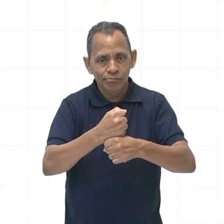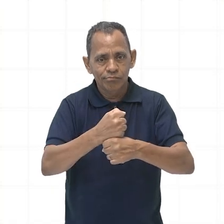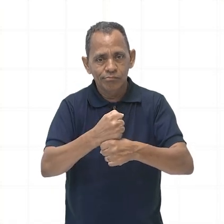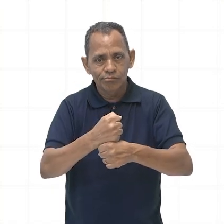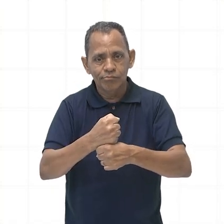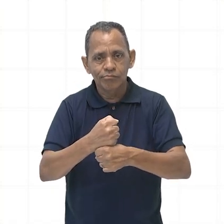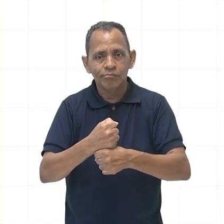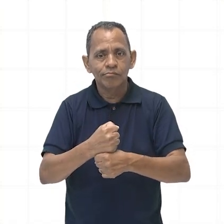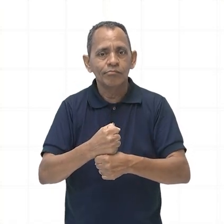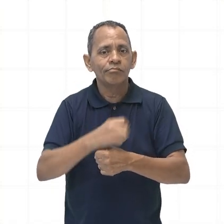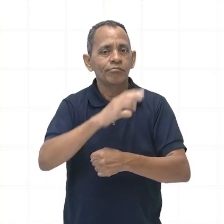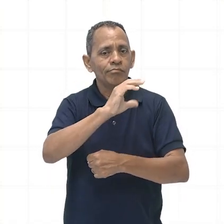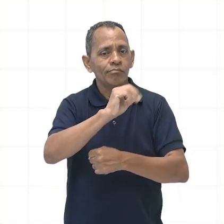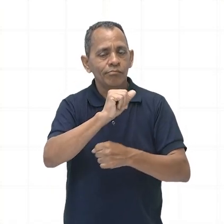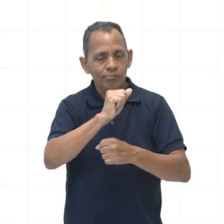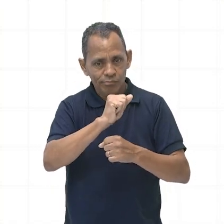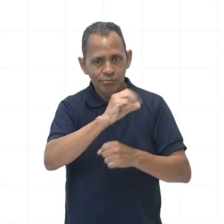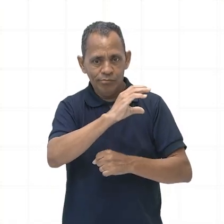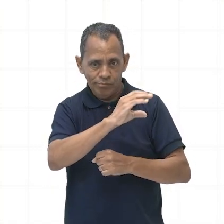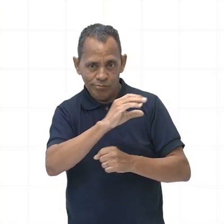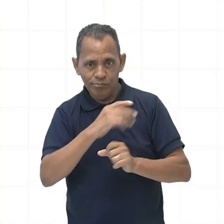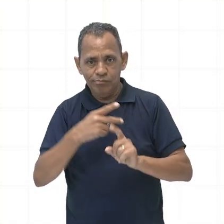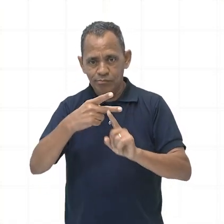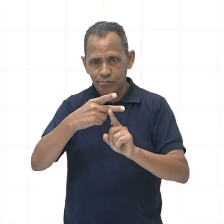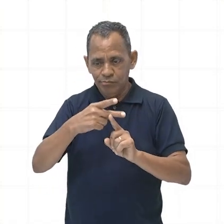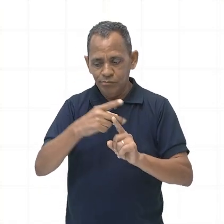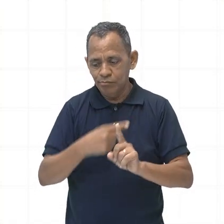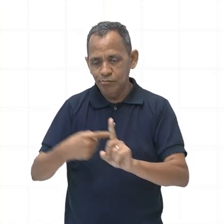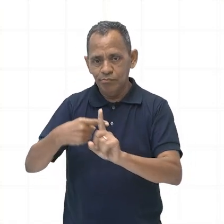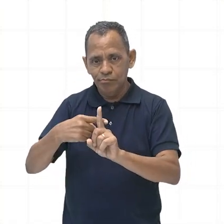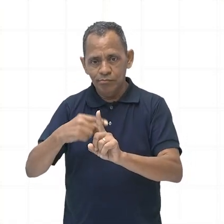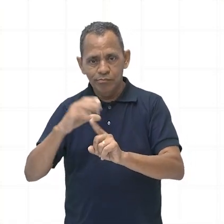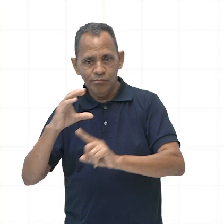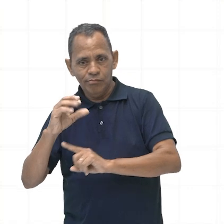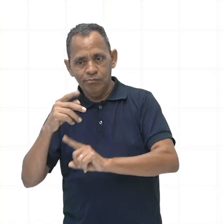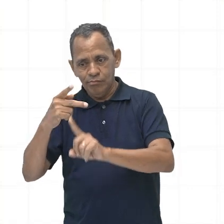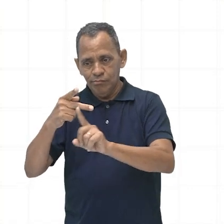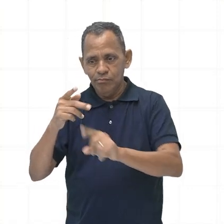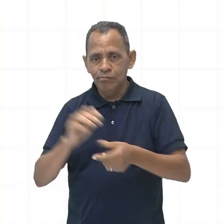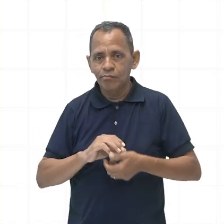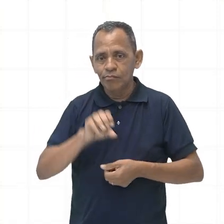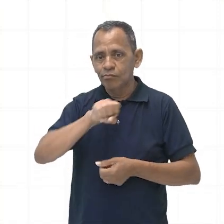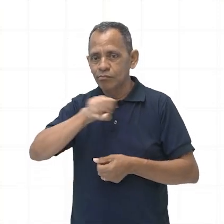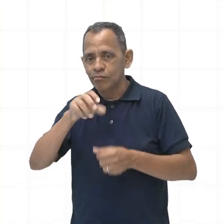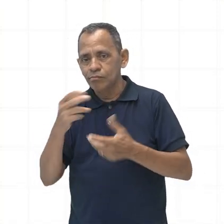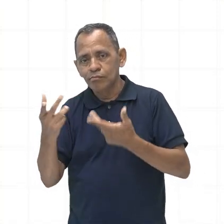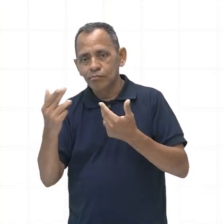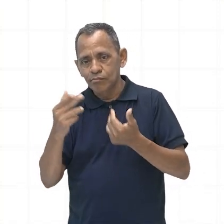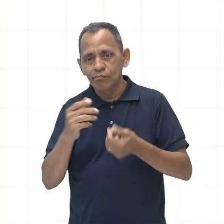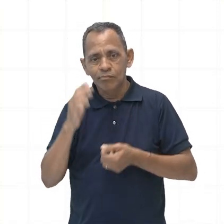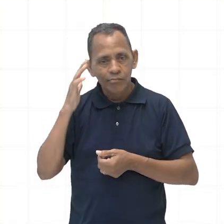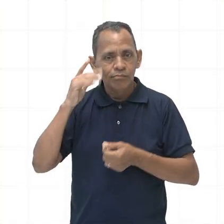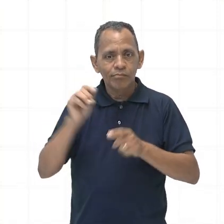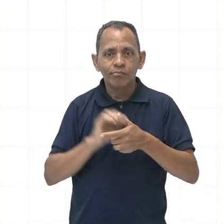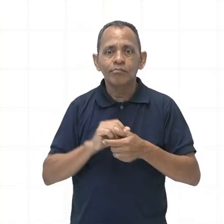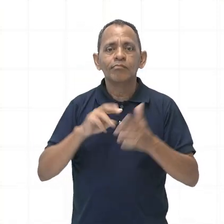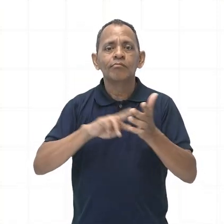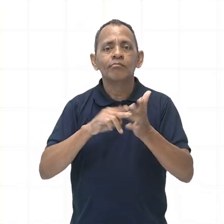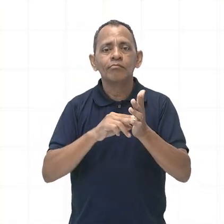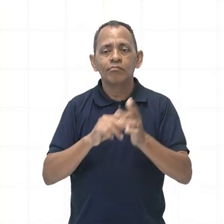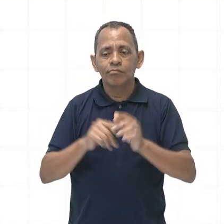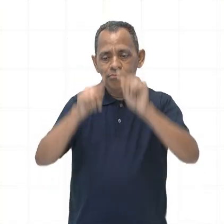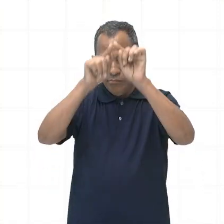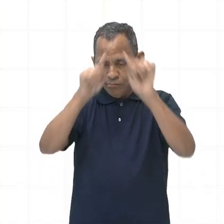ao cateto ao quadrado mais o outro cateto ao quadrado. Então, se essa igualdade acontecer, significa que essas